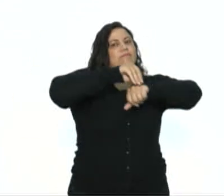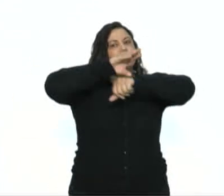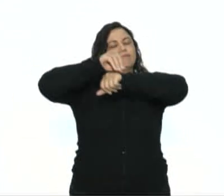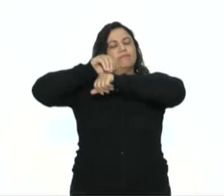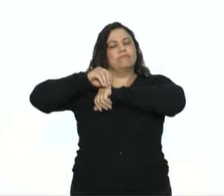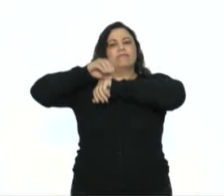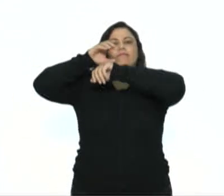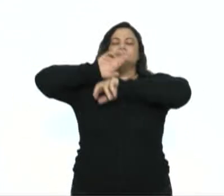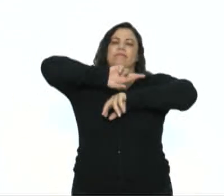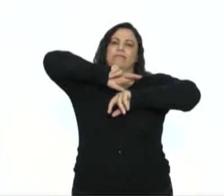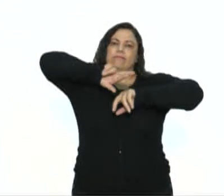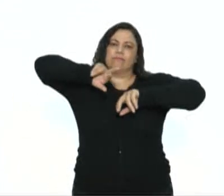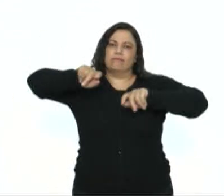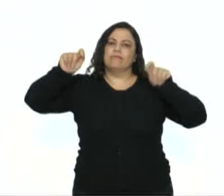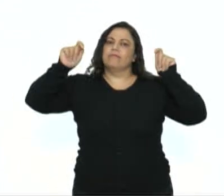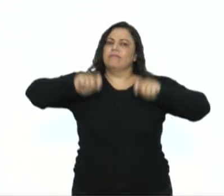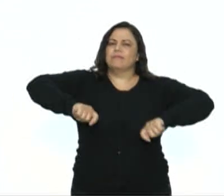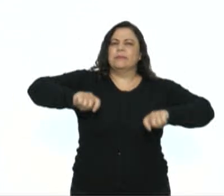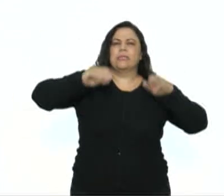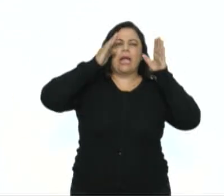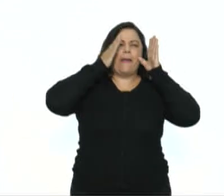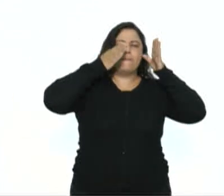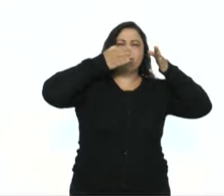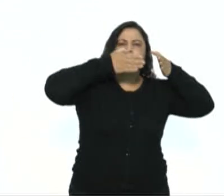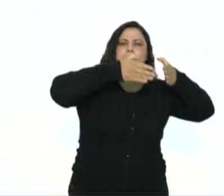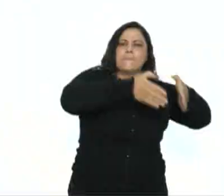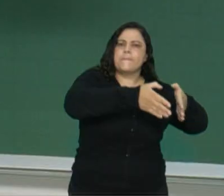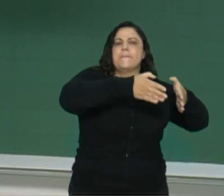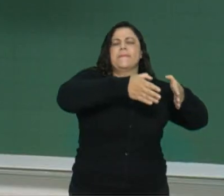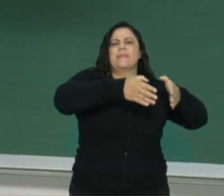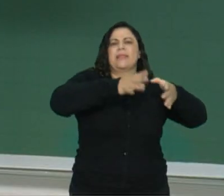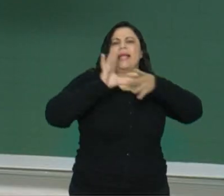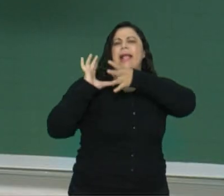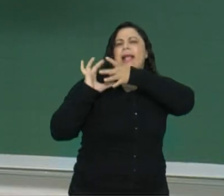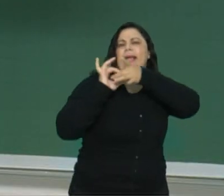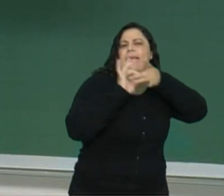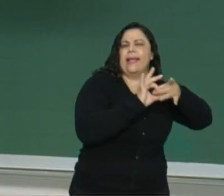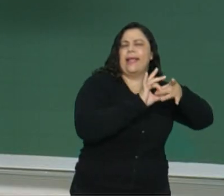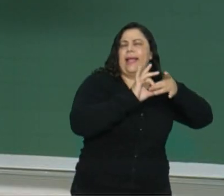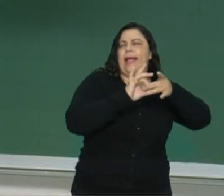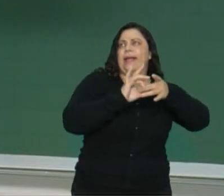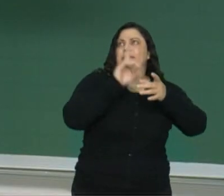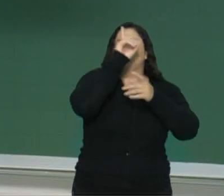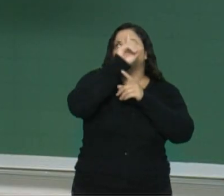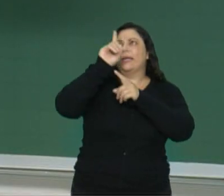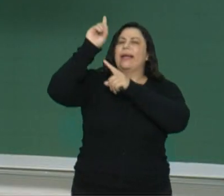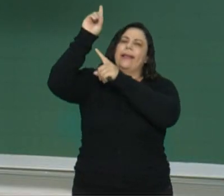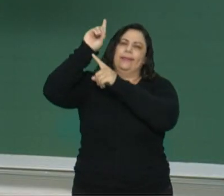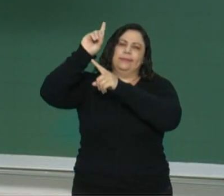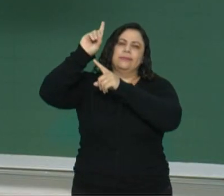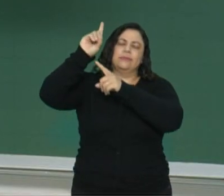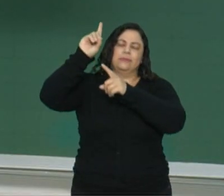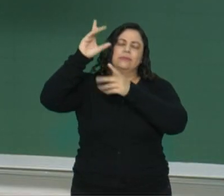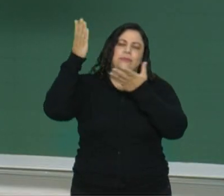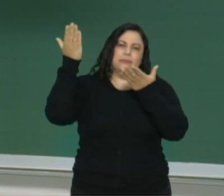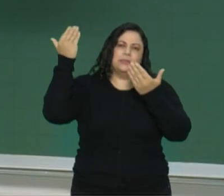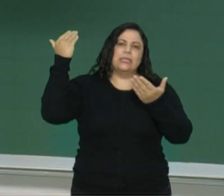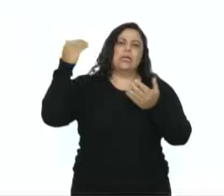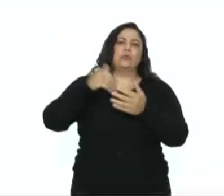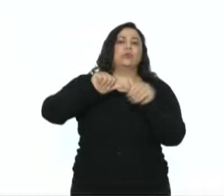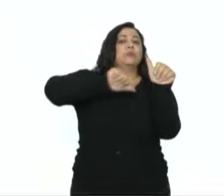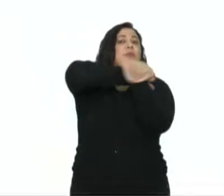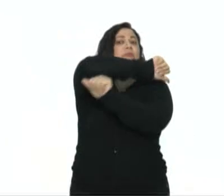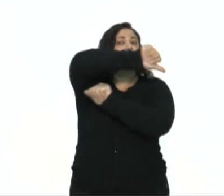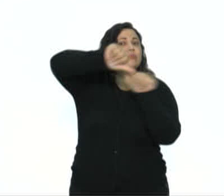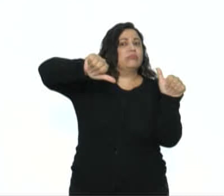escolástico, que era mais metafísico, mais ligado a Deus e às coisas transcendentais, para um